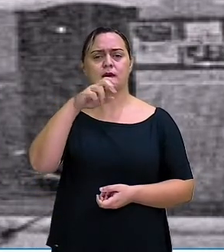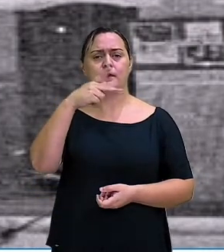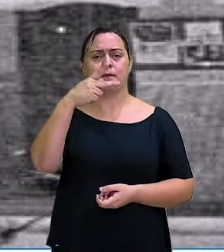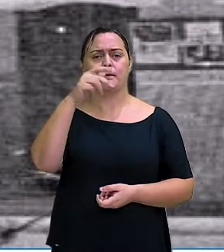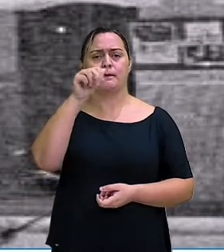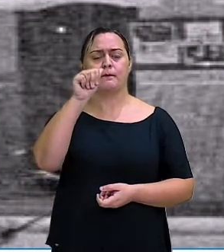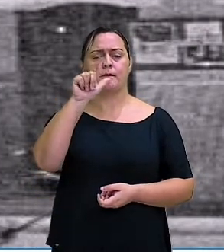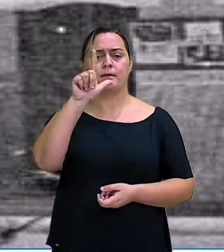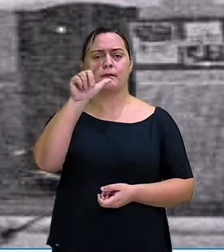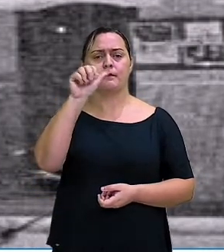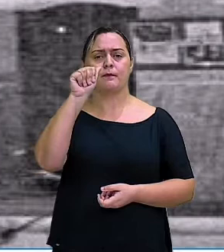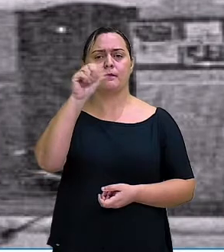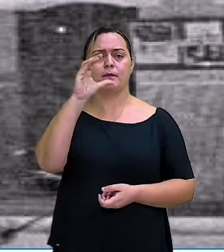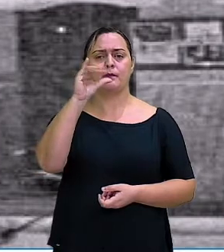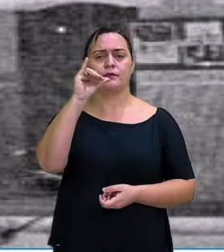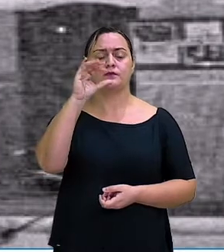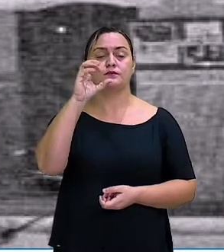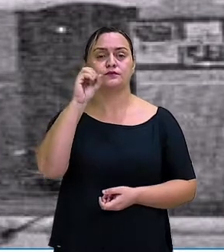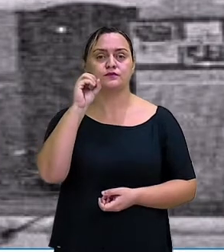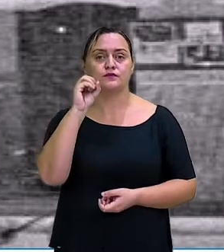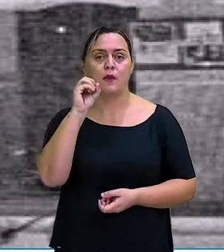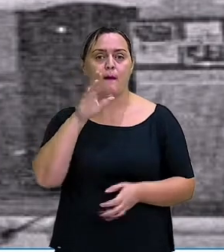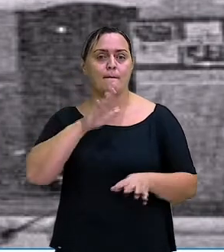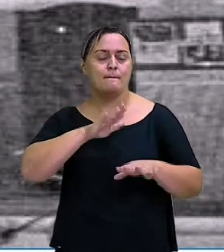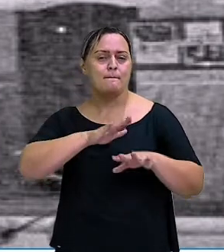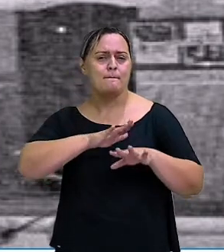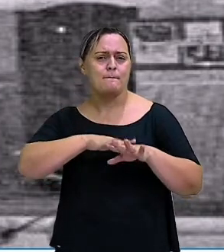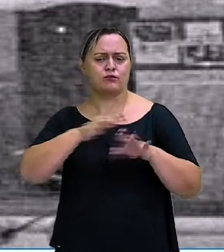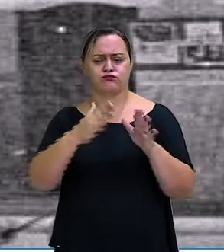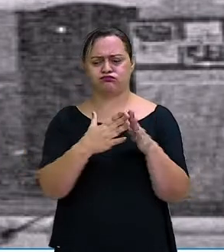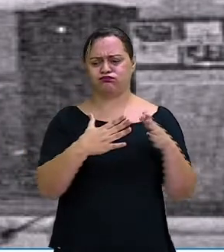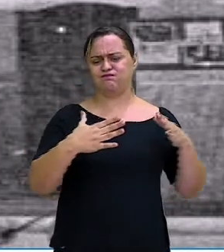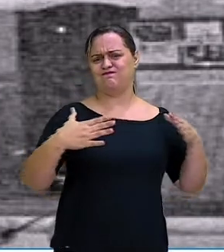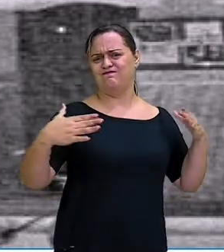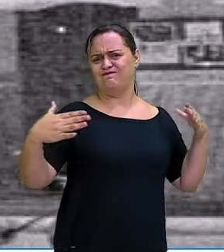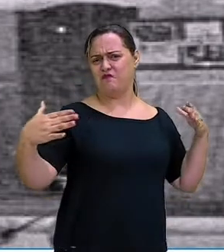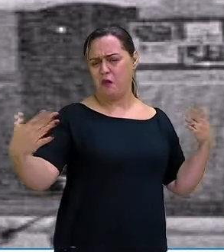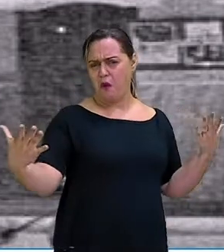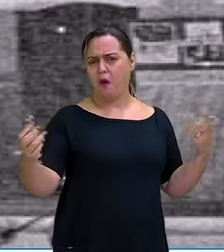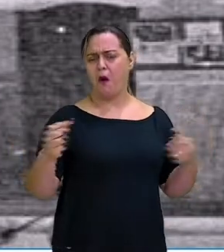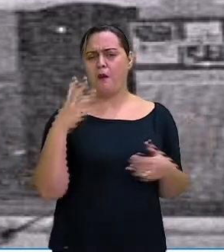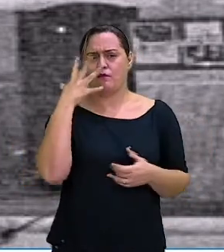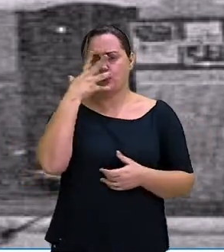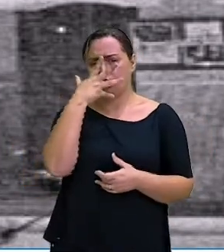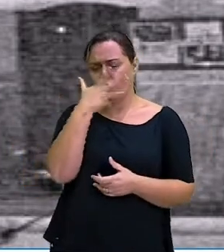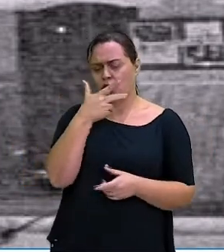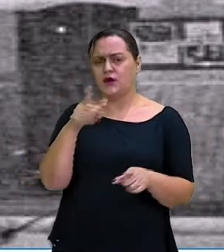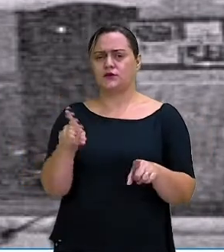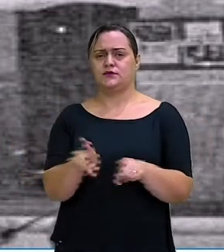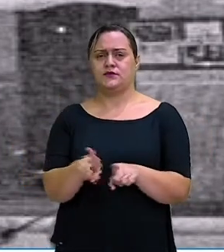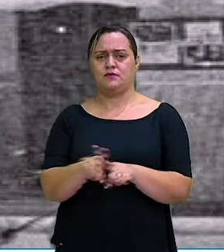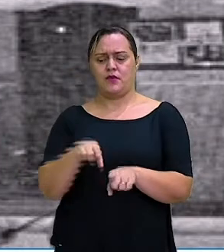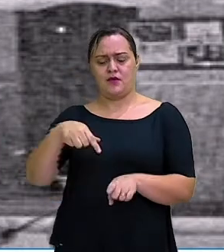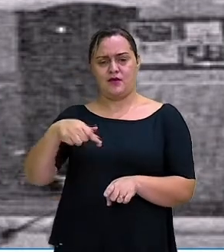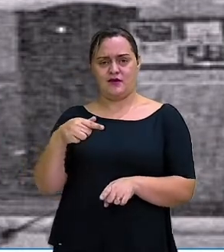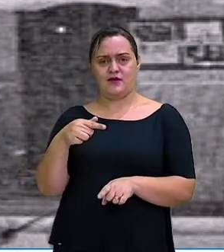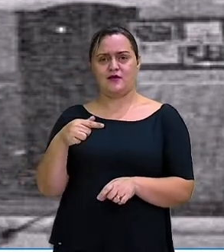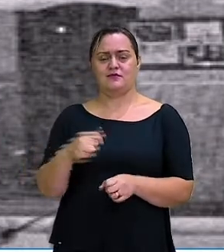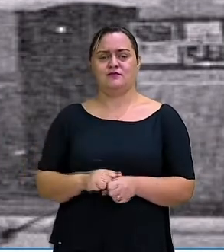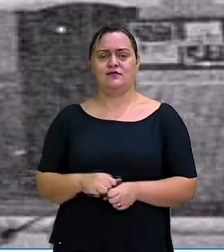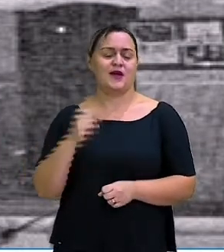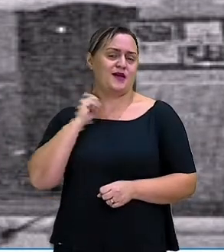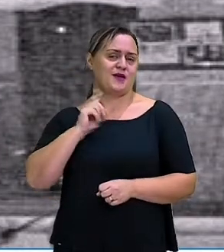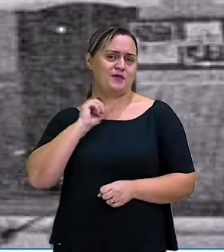como portador do segundo melhor sistema acústico em uma sala de cinema em Minas, na nossa Minas Gerais.